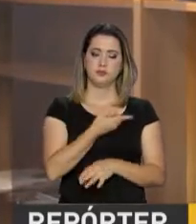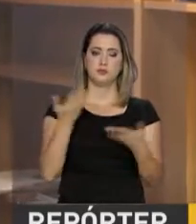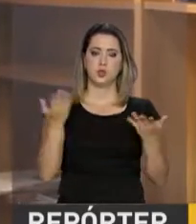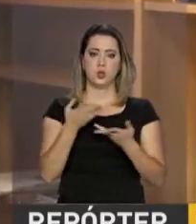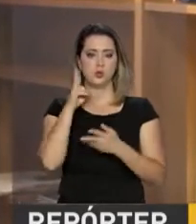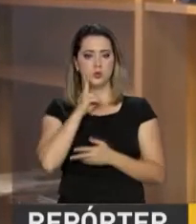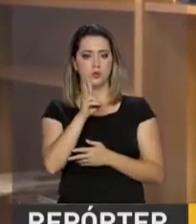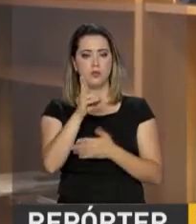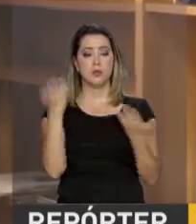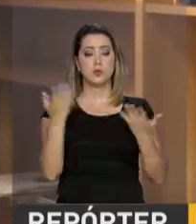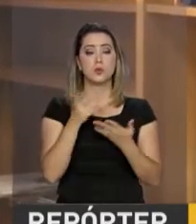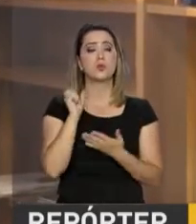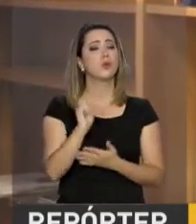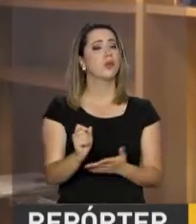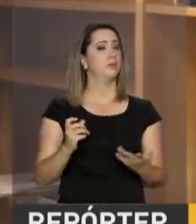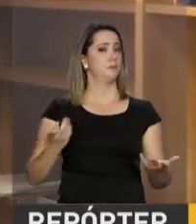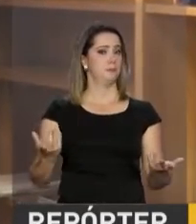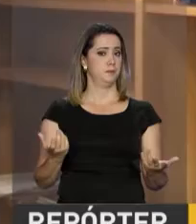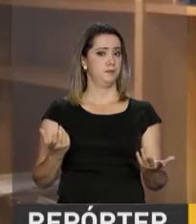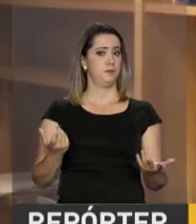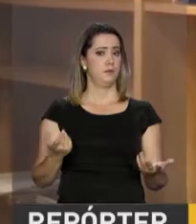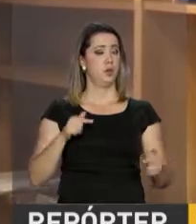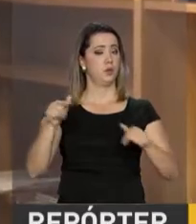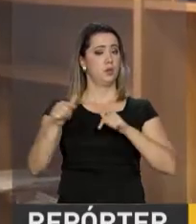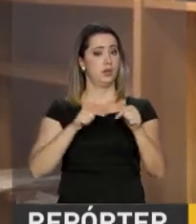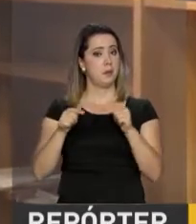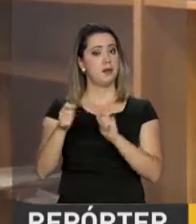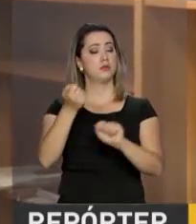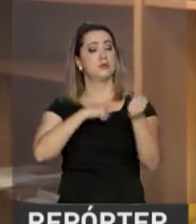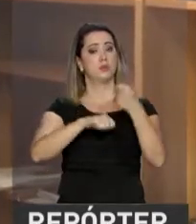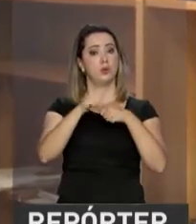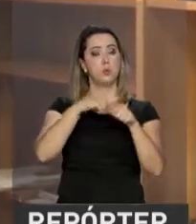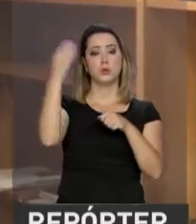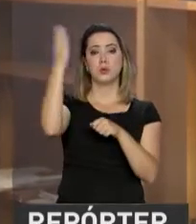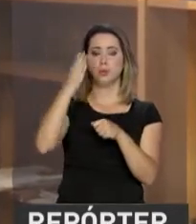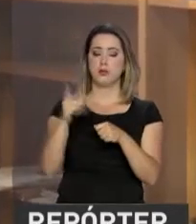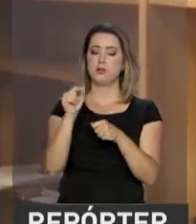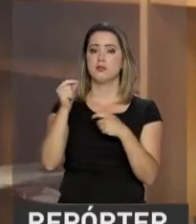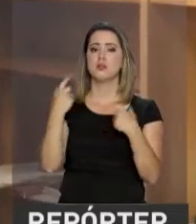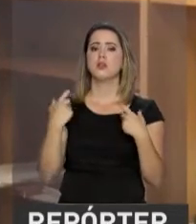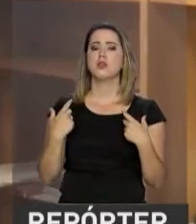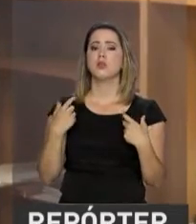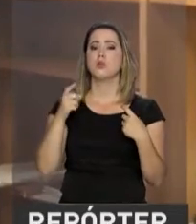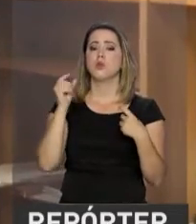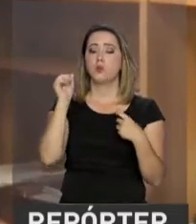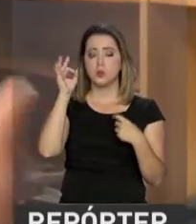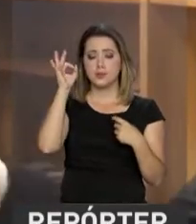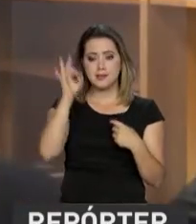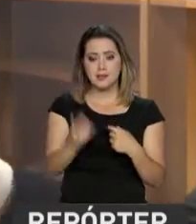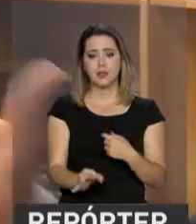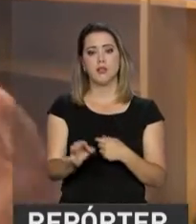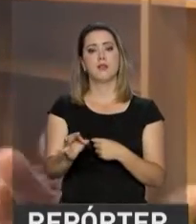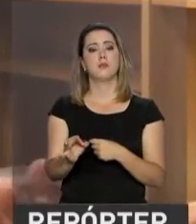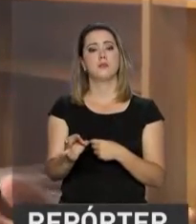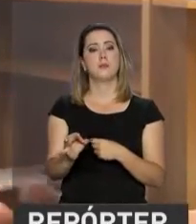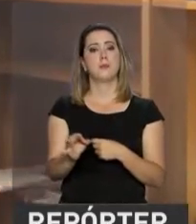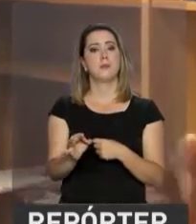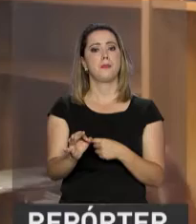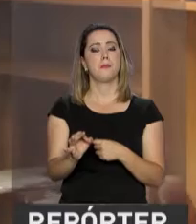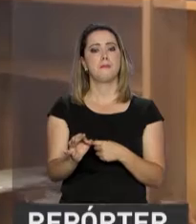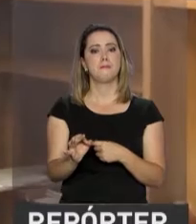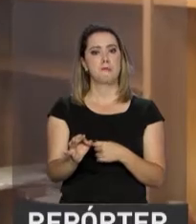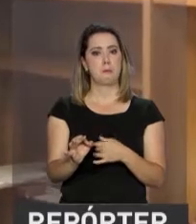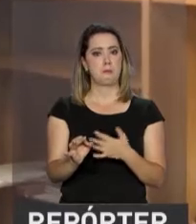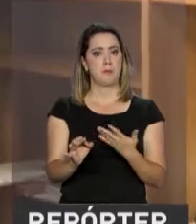é uma linha de ação da economia brasileira onde fica claro que aquilo